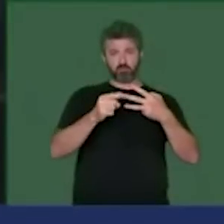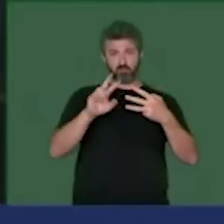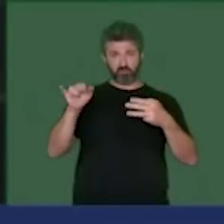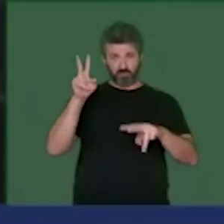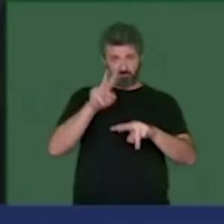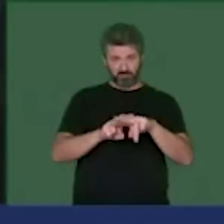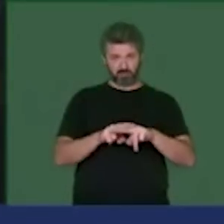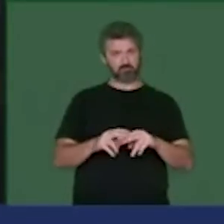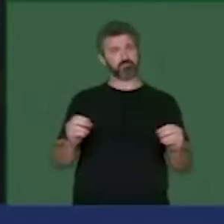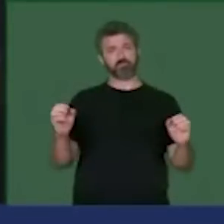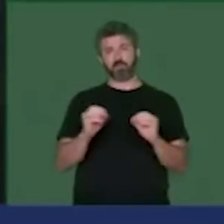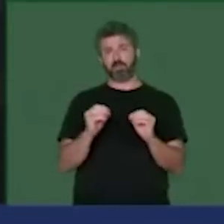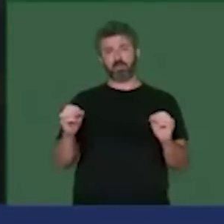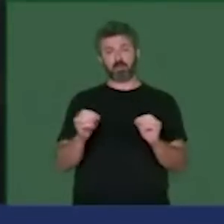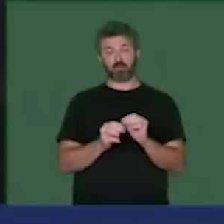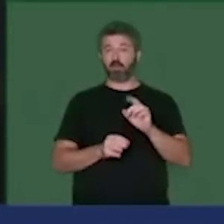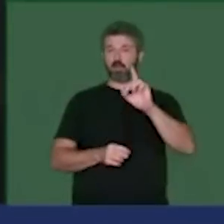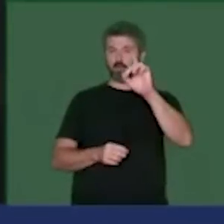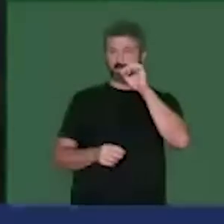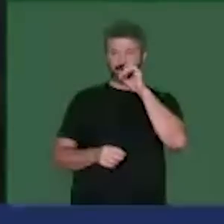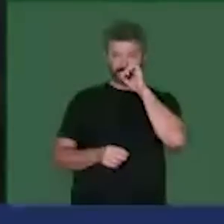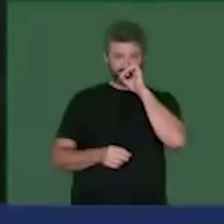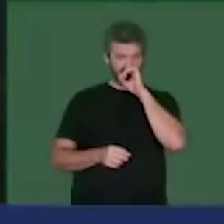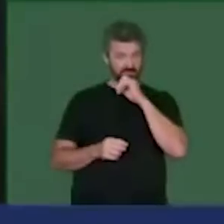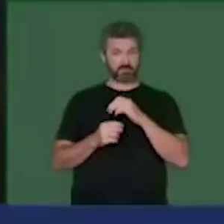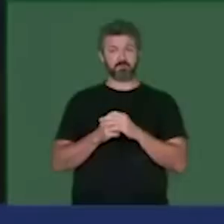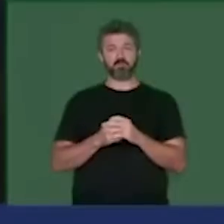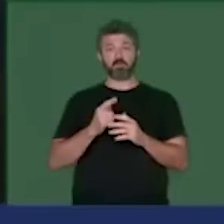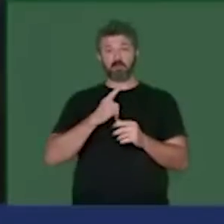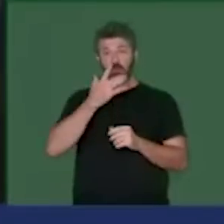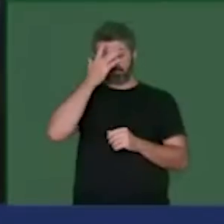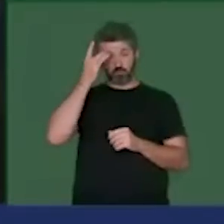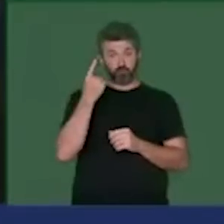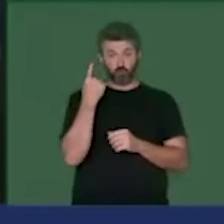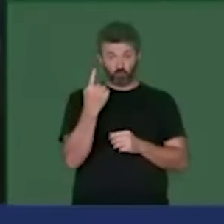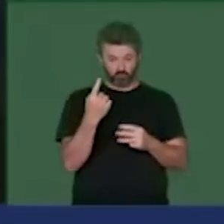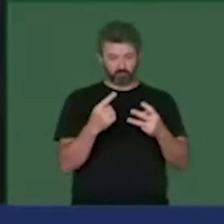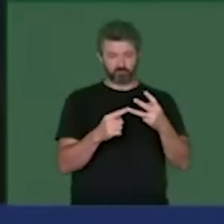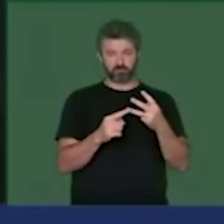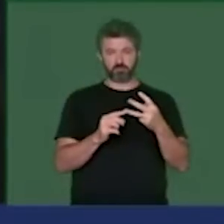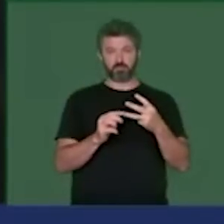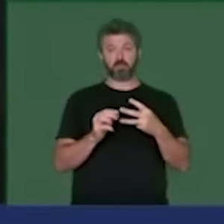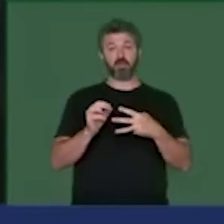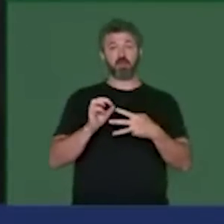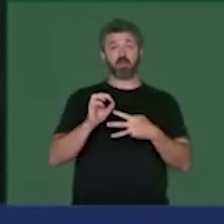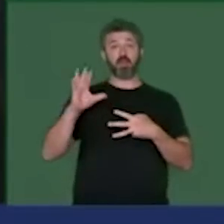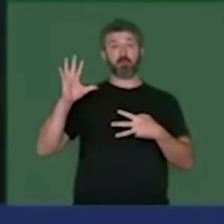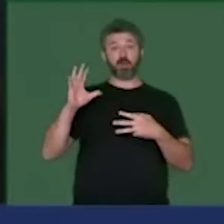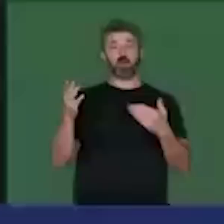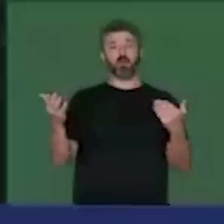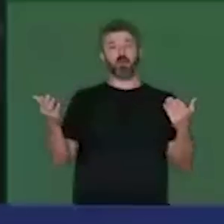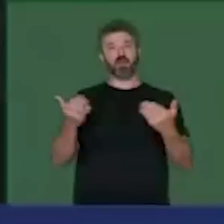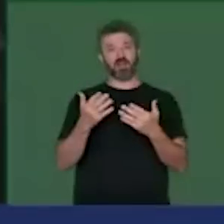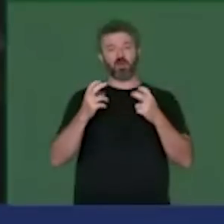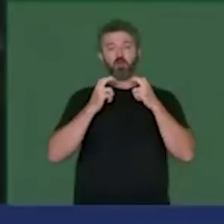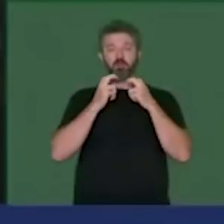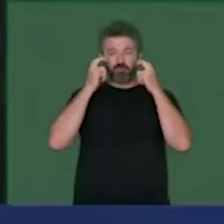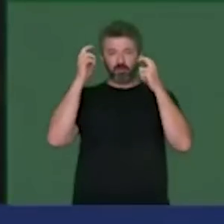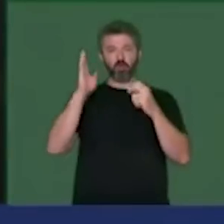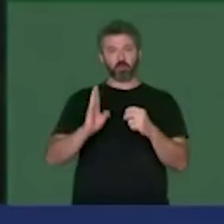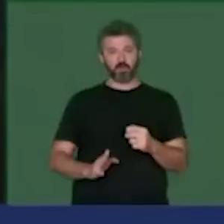cadeia. Aliás, tem um cidadão que não só saiu da cadeia, como hoje, para vergonha